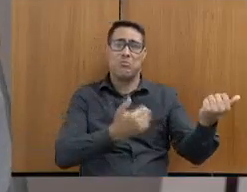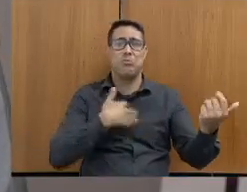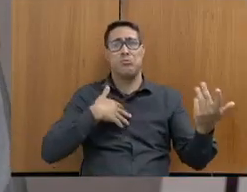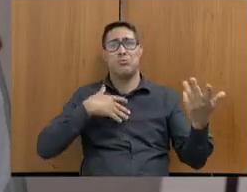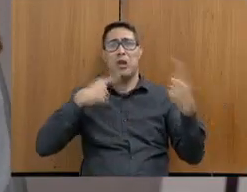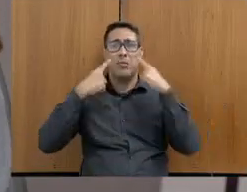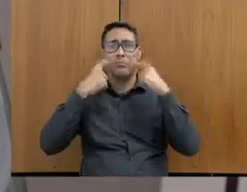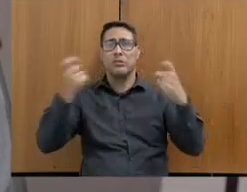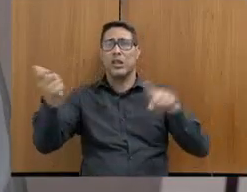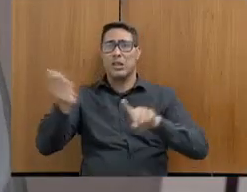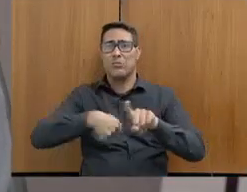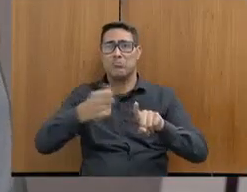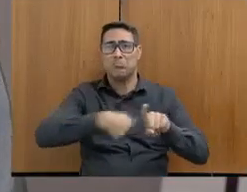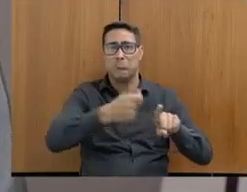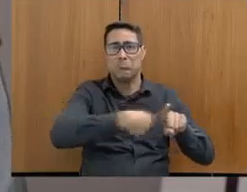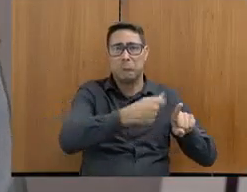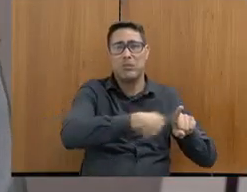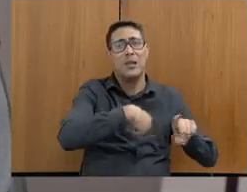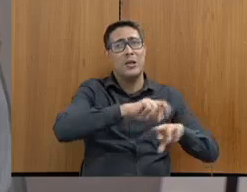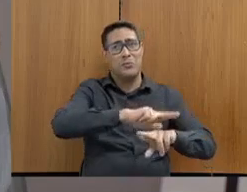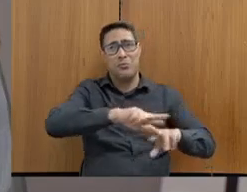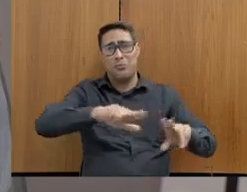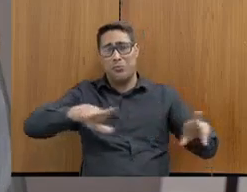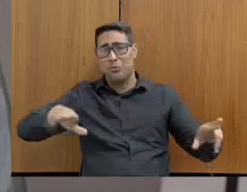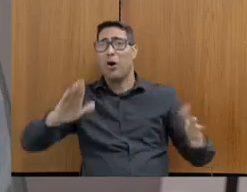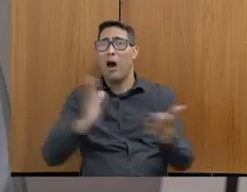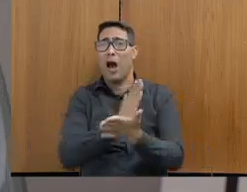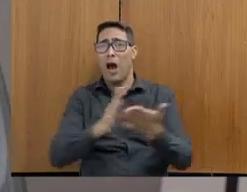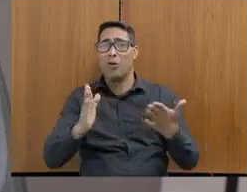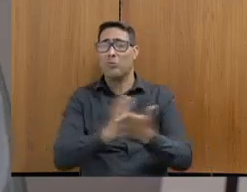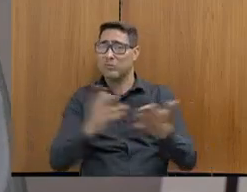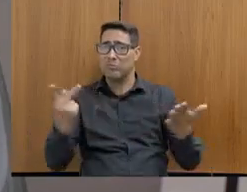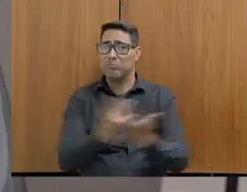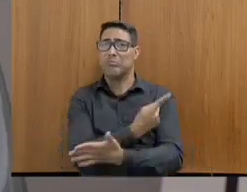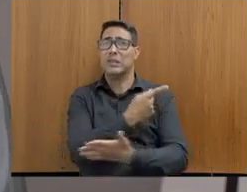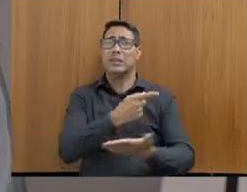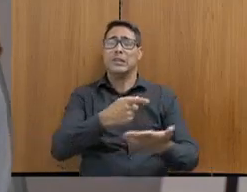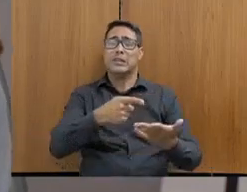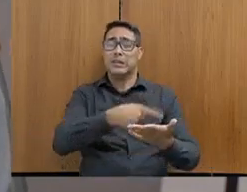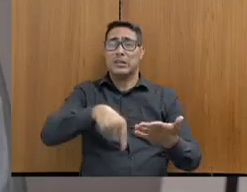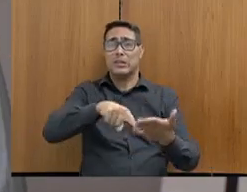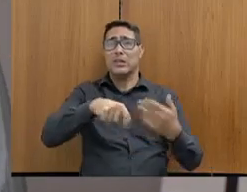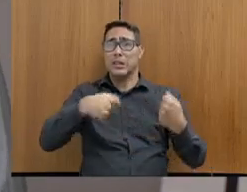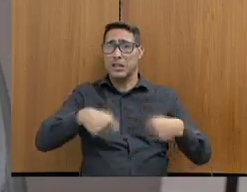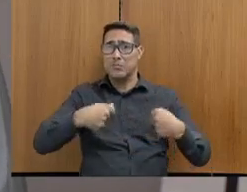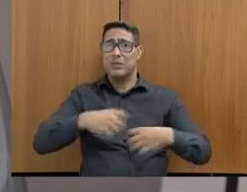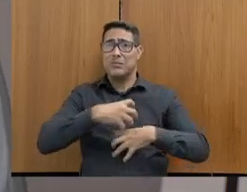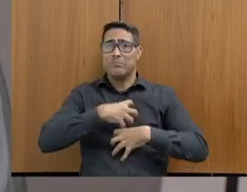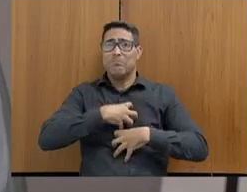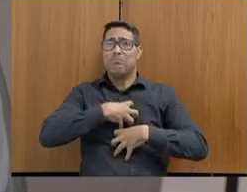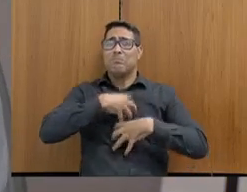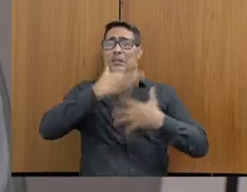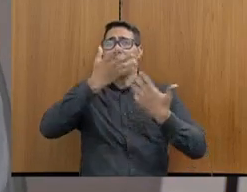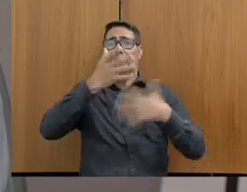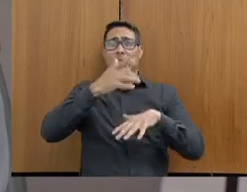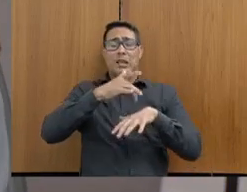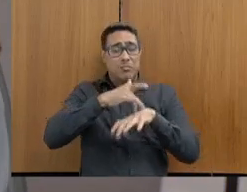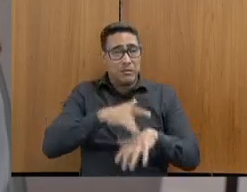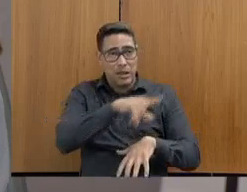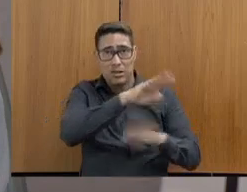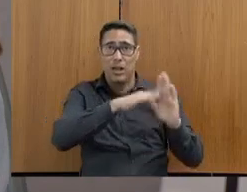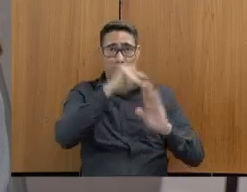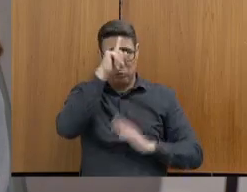então são casos realmente que requerem E aí sua sensibilidade do nosso Hospital nesse sentido né